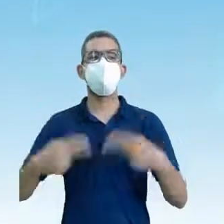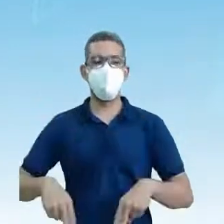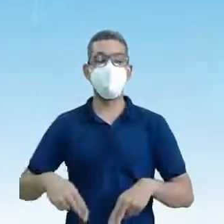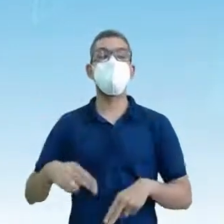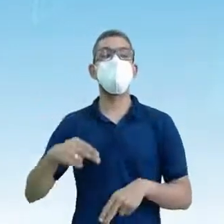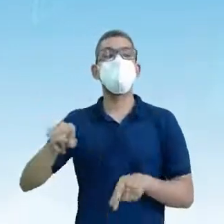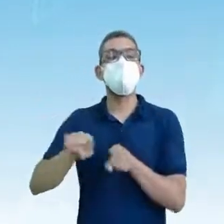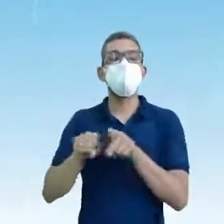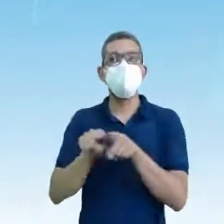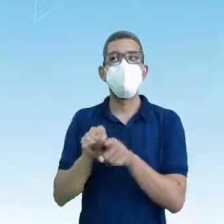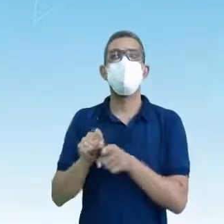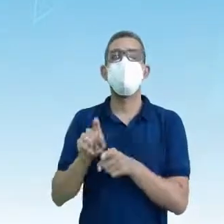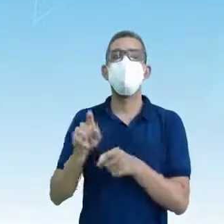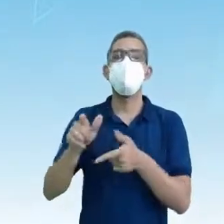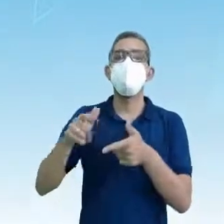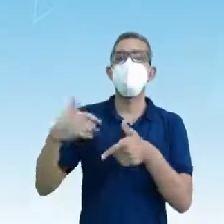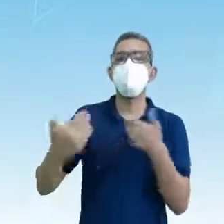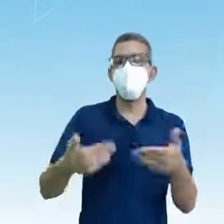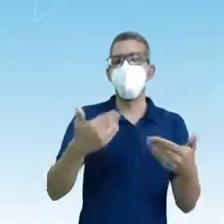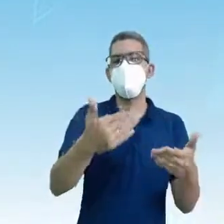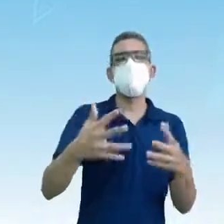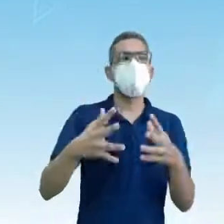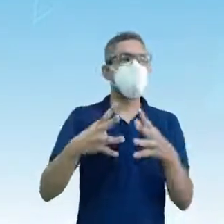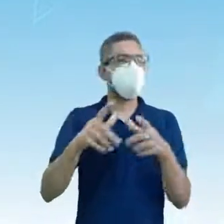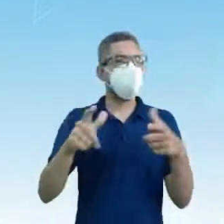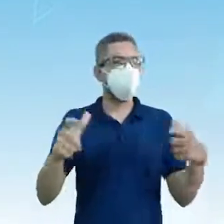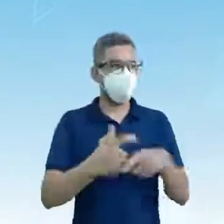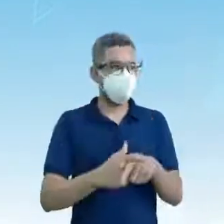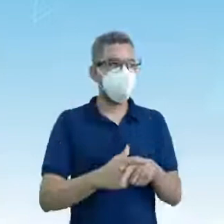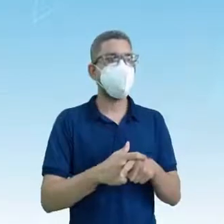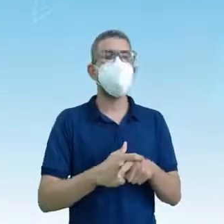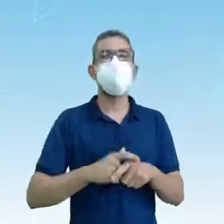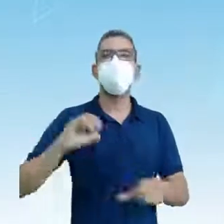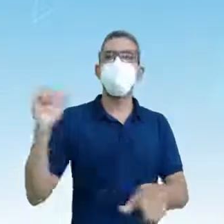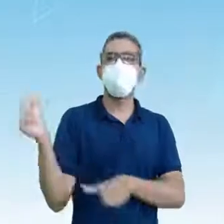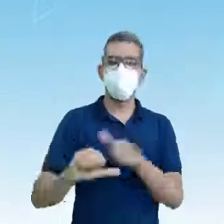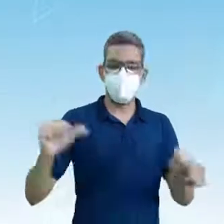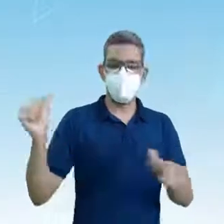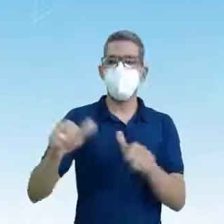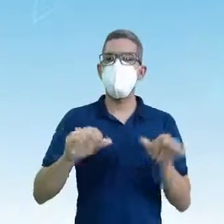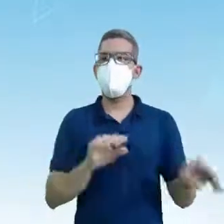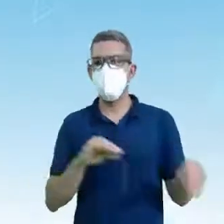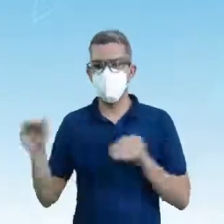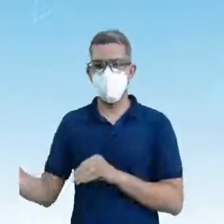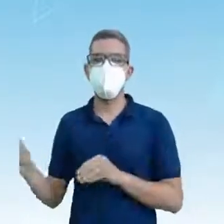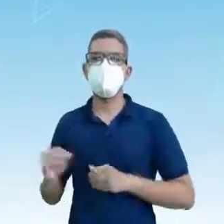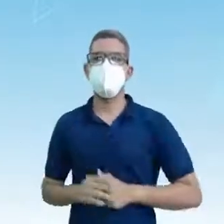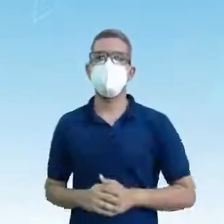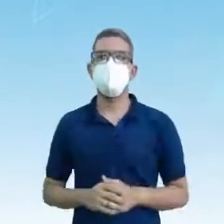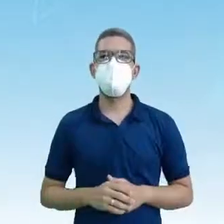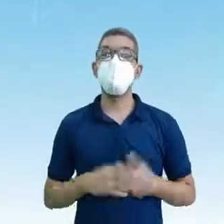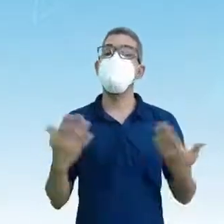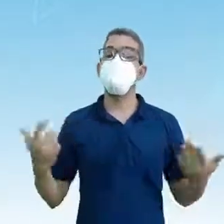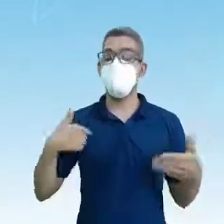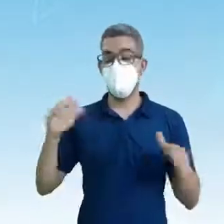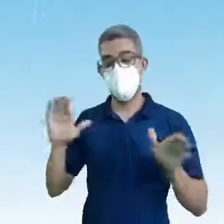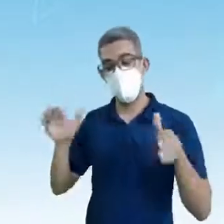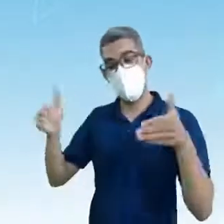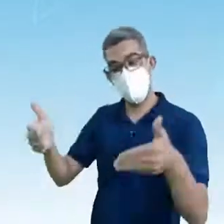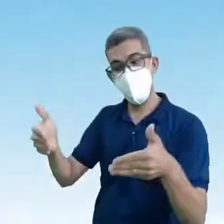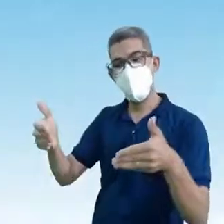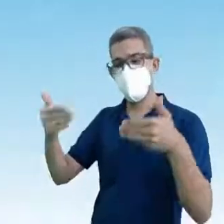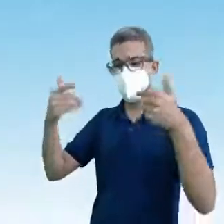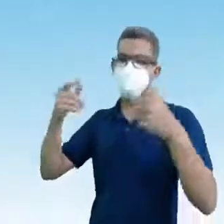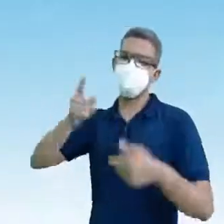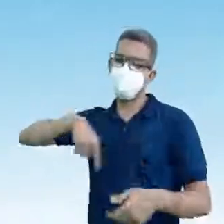e os processos de extinção, mudanças de hábitos e migrações de espécies. Só que eu foquei na